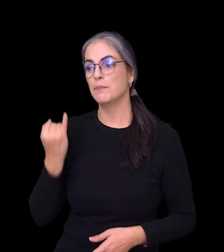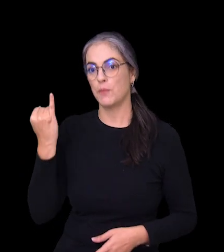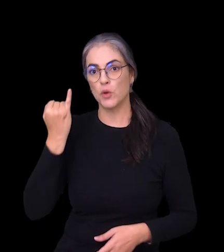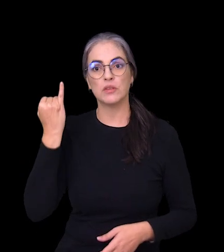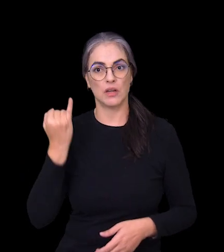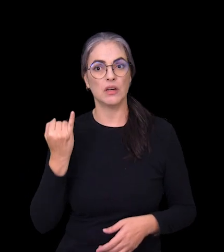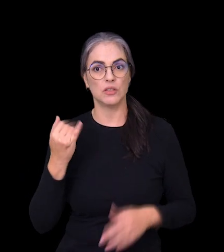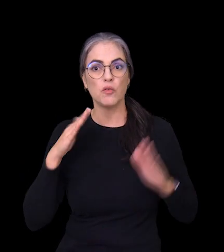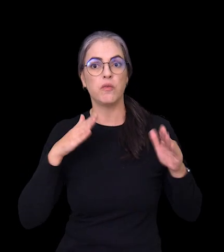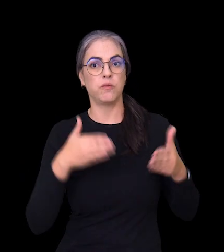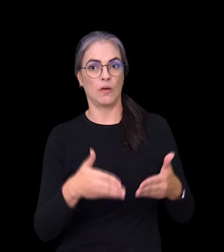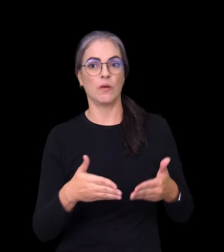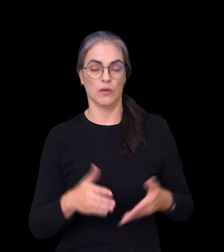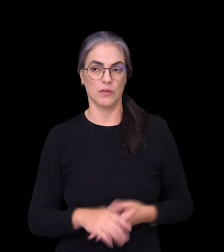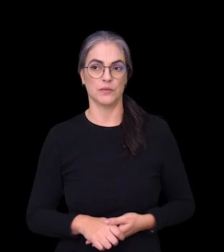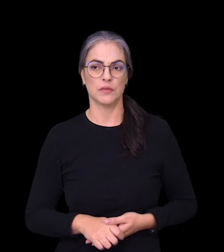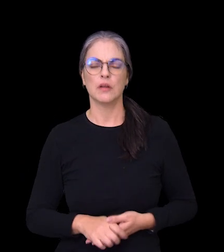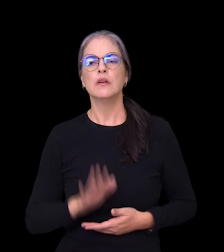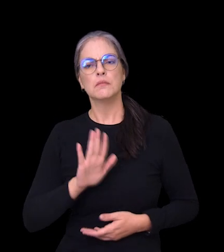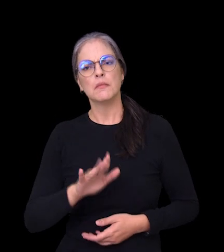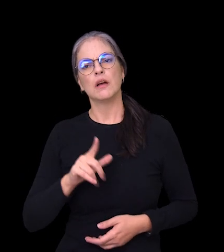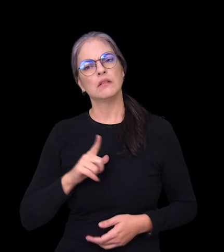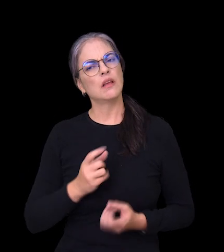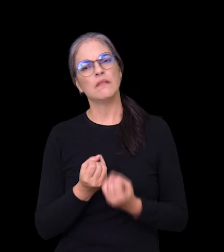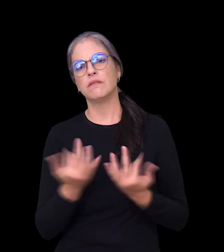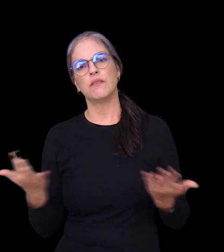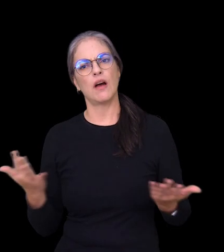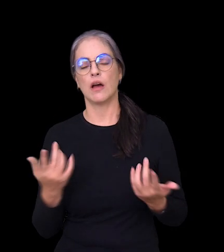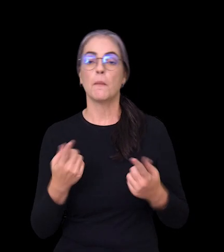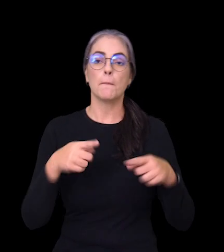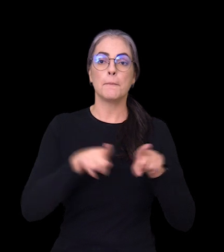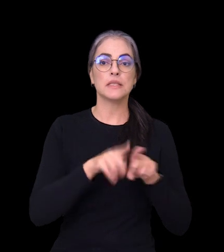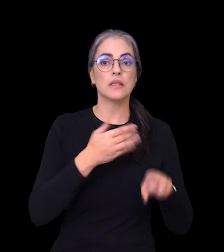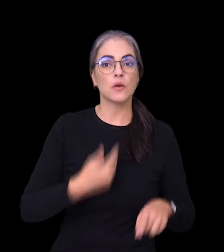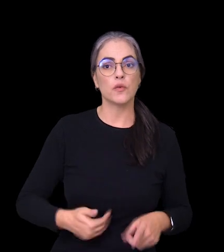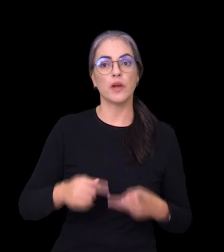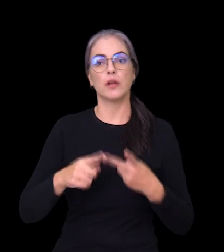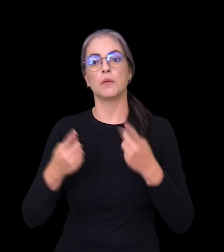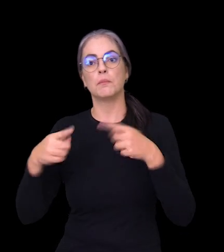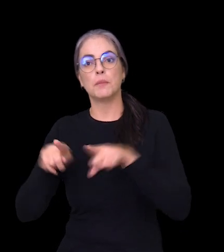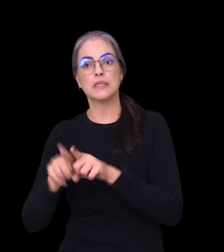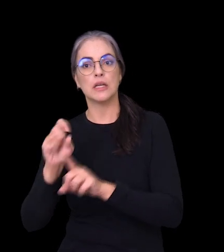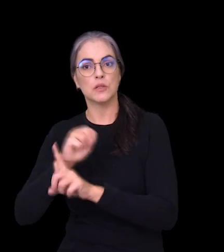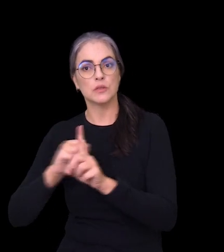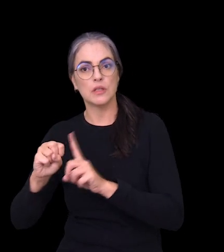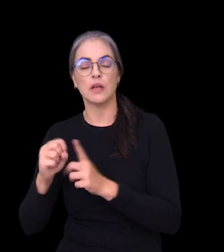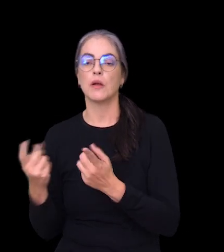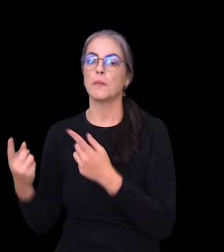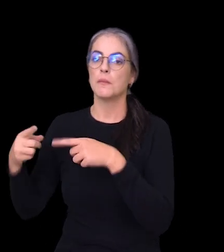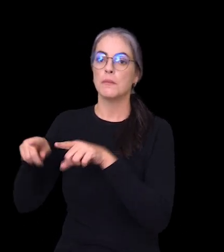projetos são vários, né, em parceria com o governo, sociedade civil, academia, setor privado, enfim,